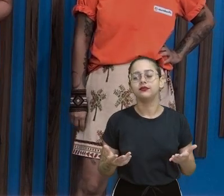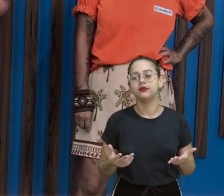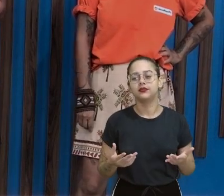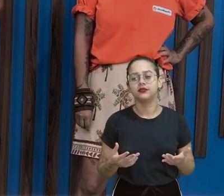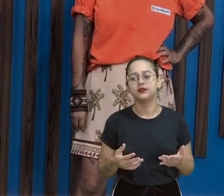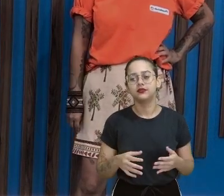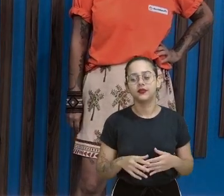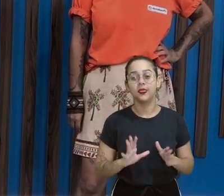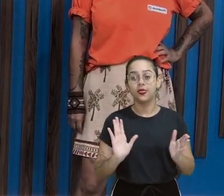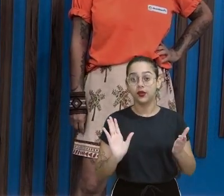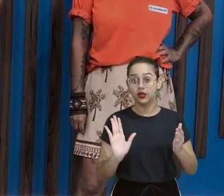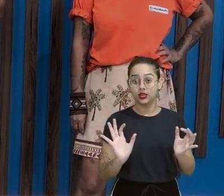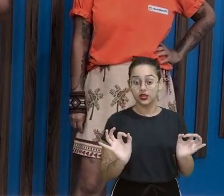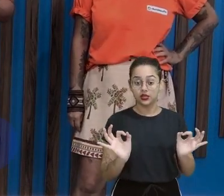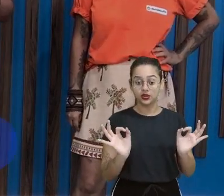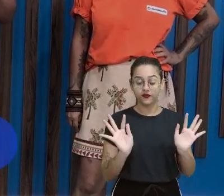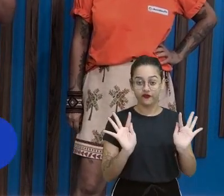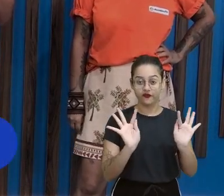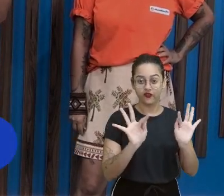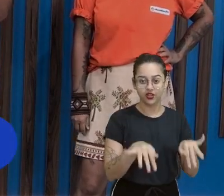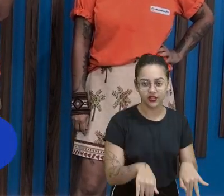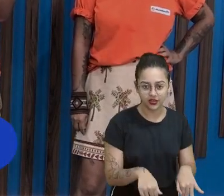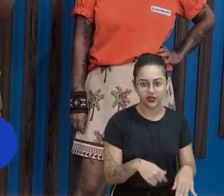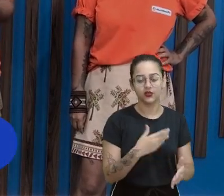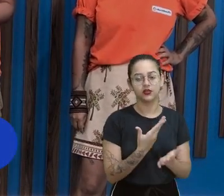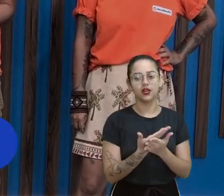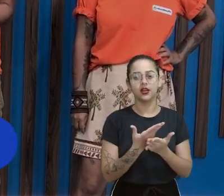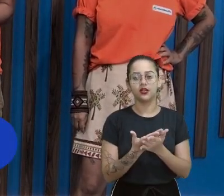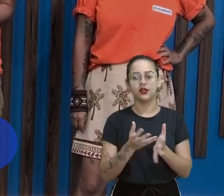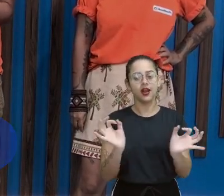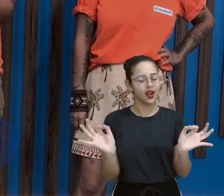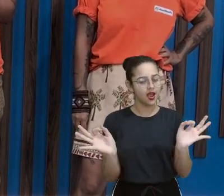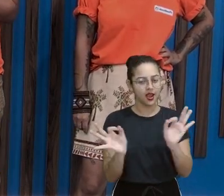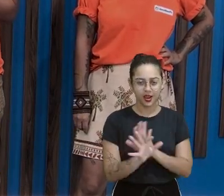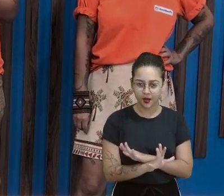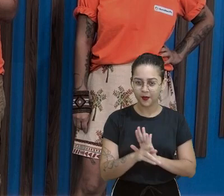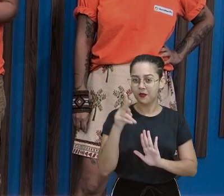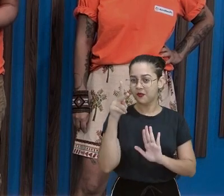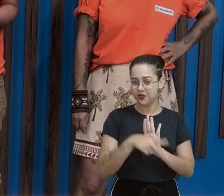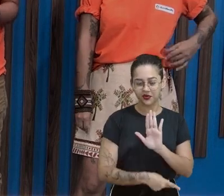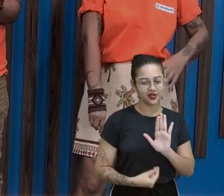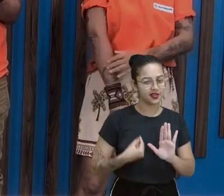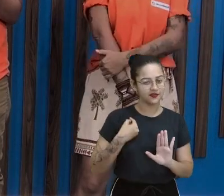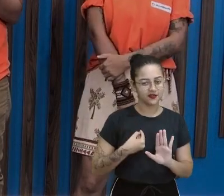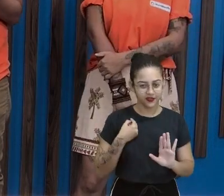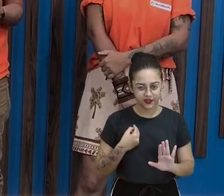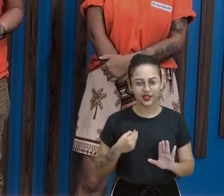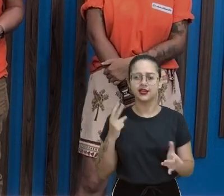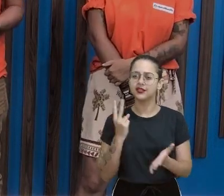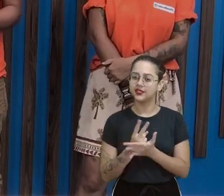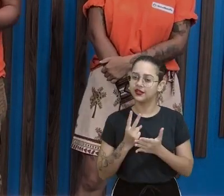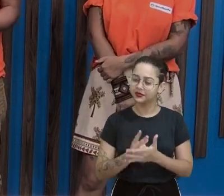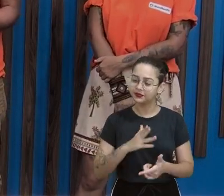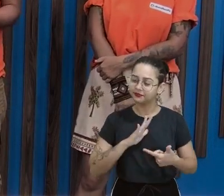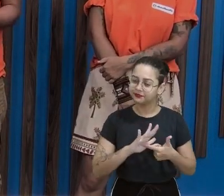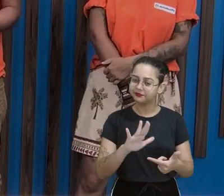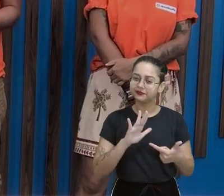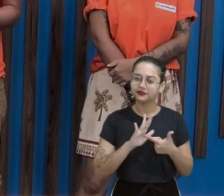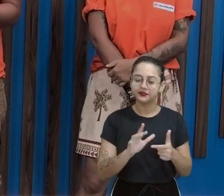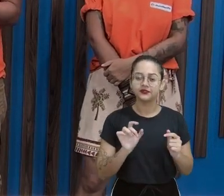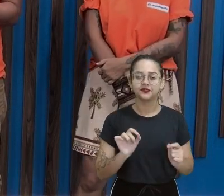de ciclo, né, como a gente falou para vocês, aula 9, vai ser a aula que a gente tá fechando esse projeto massa, né, que a gente sempre vem trazendo para vocês, né, o